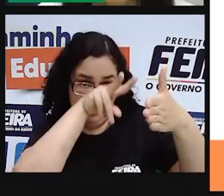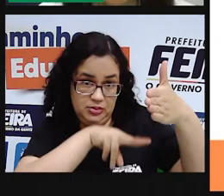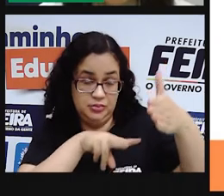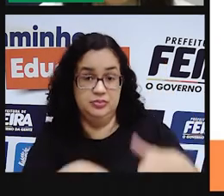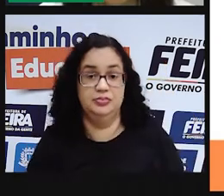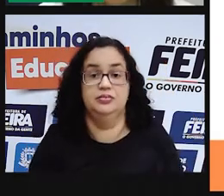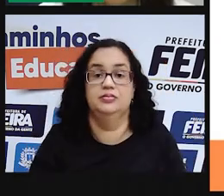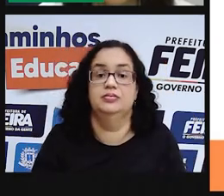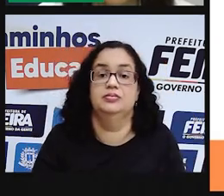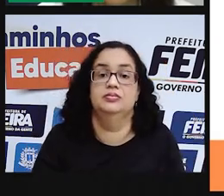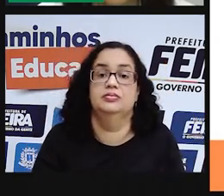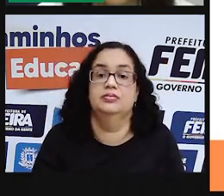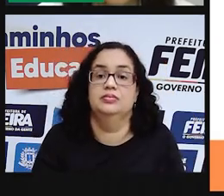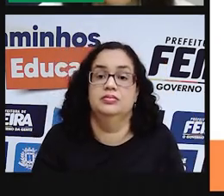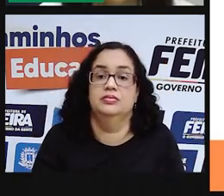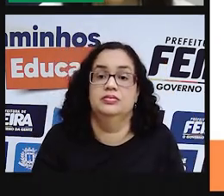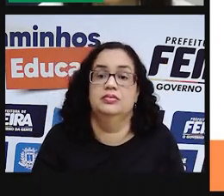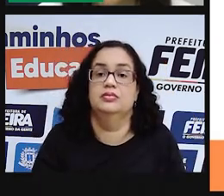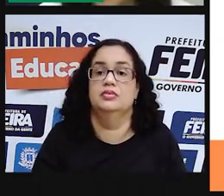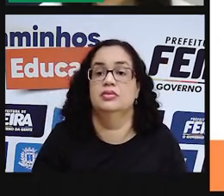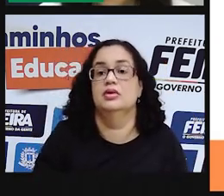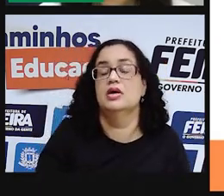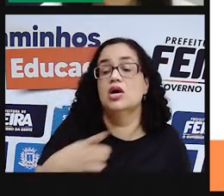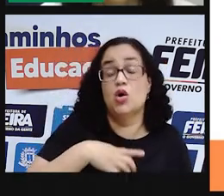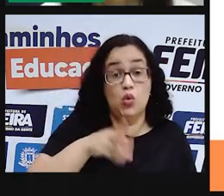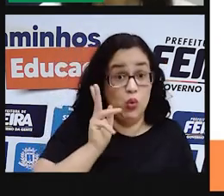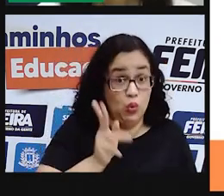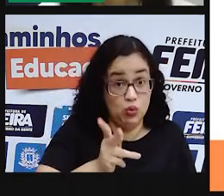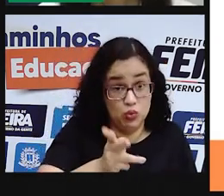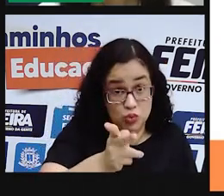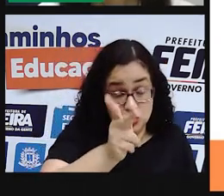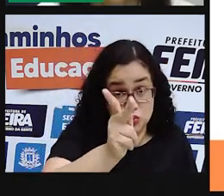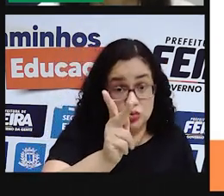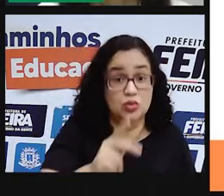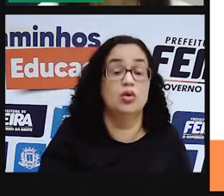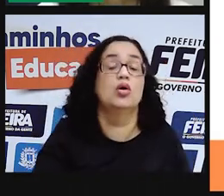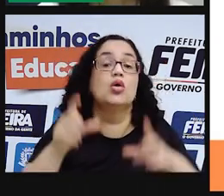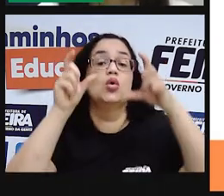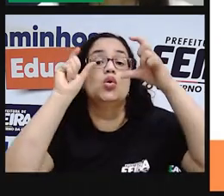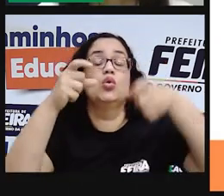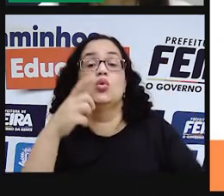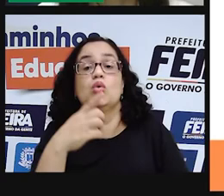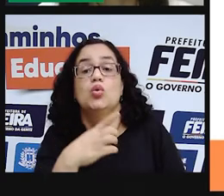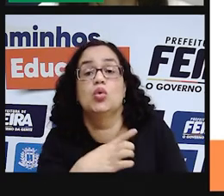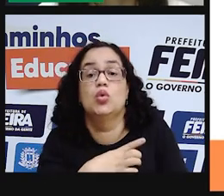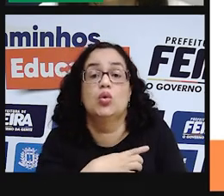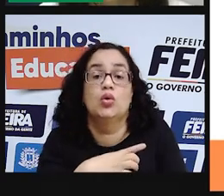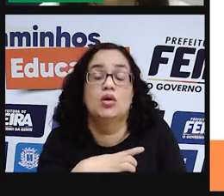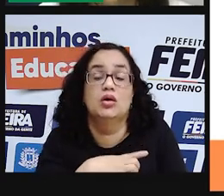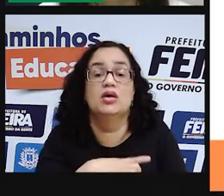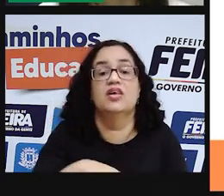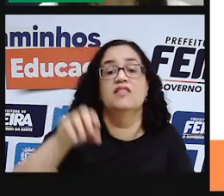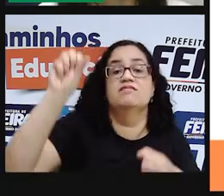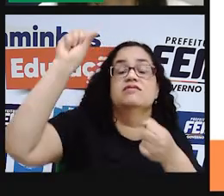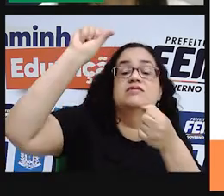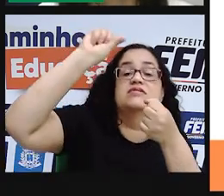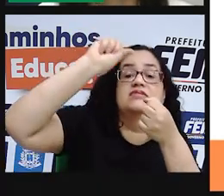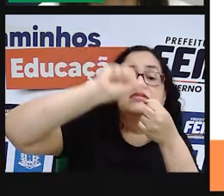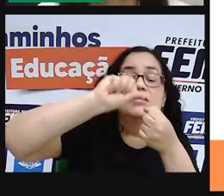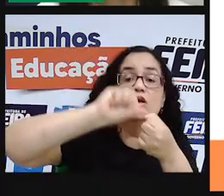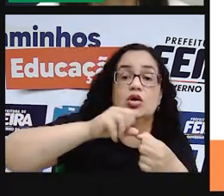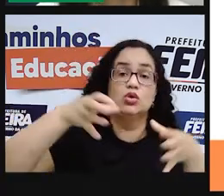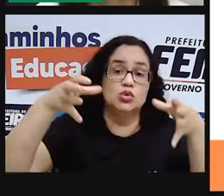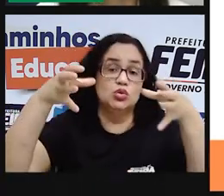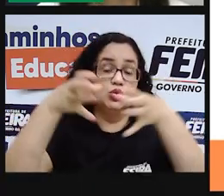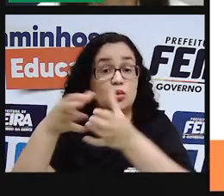resenha. E aí ele continua. Onde está a avaliação que o autor fez da revista Turma